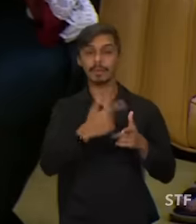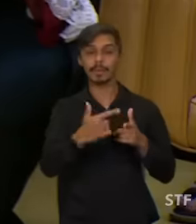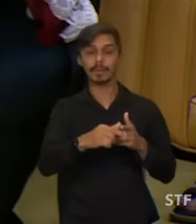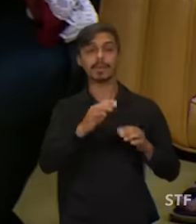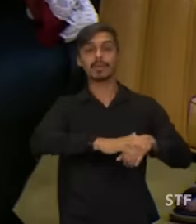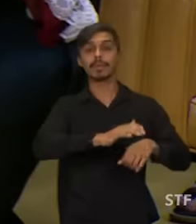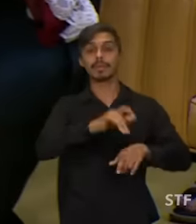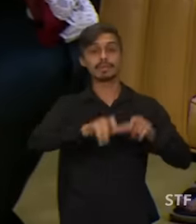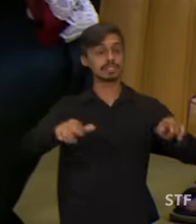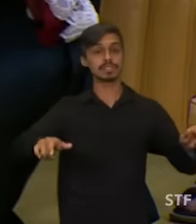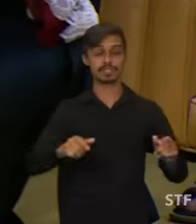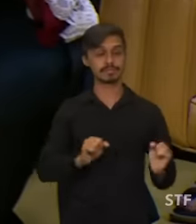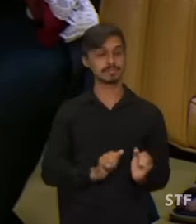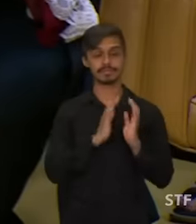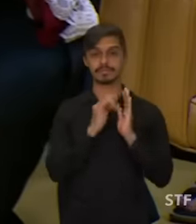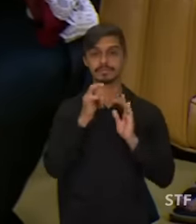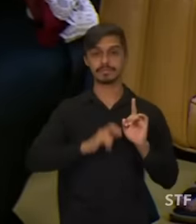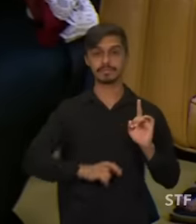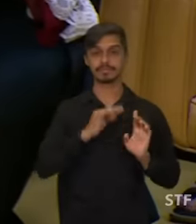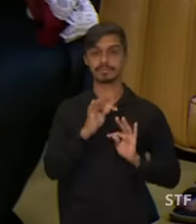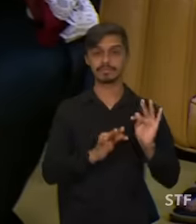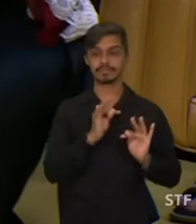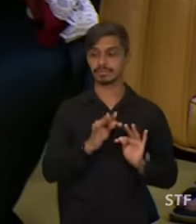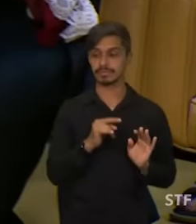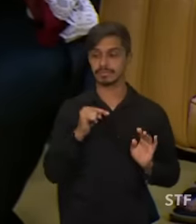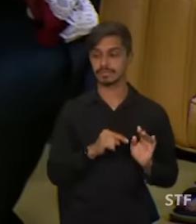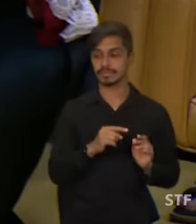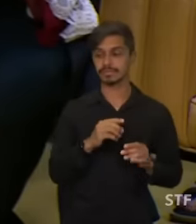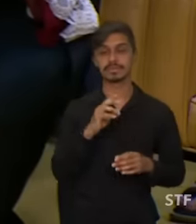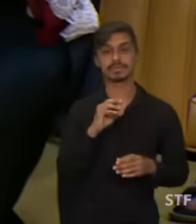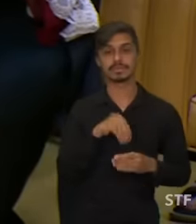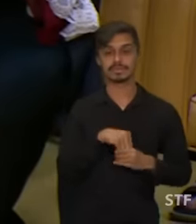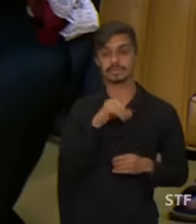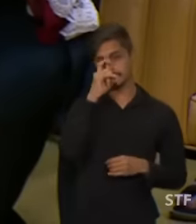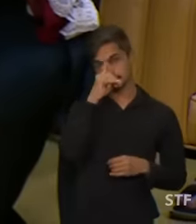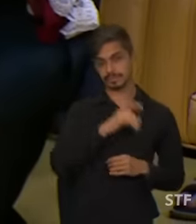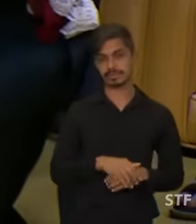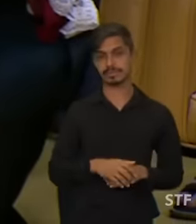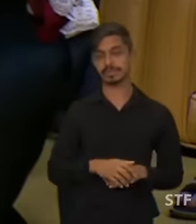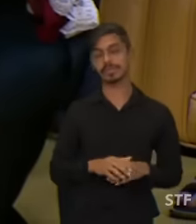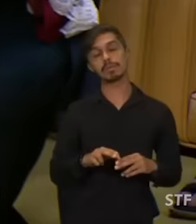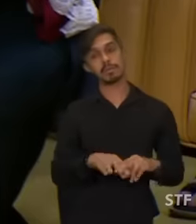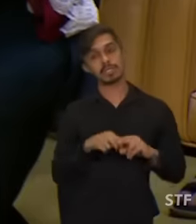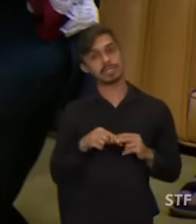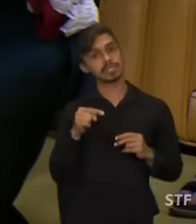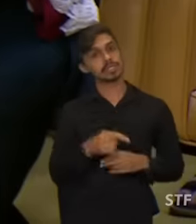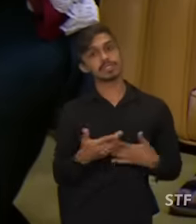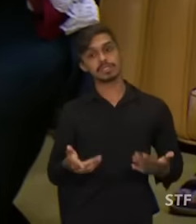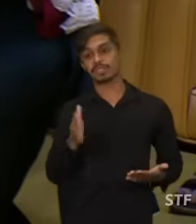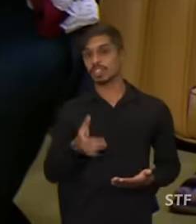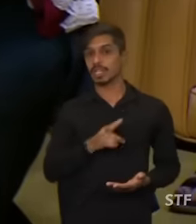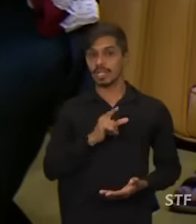próprias pessoas que estão em tratamento nesses hospitais. Só por isso já há aí um